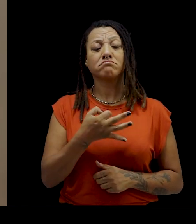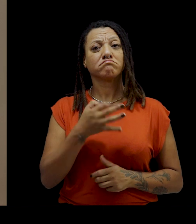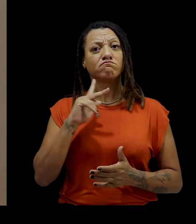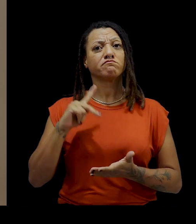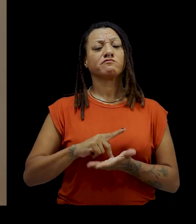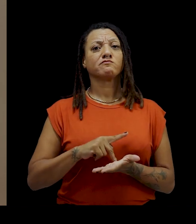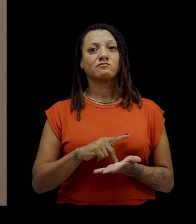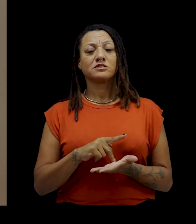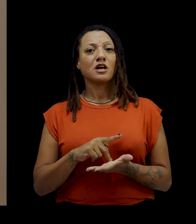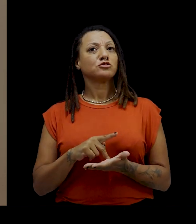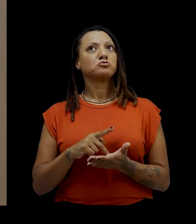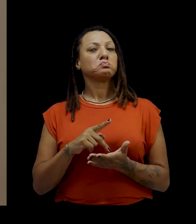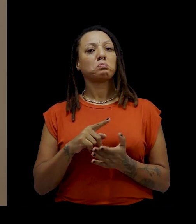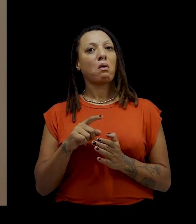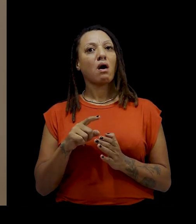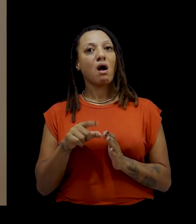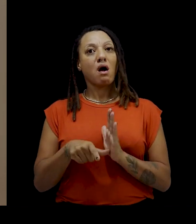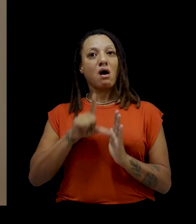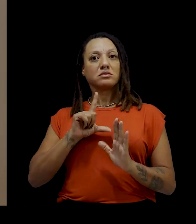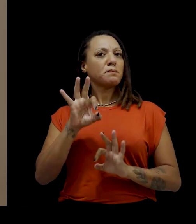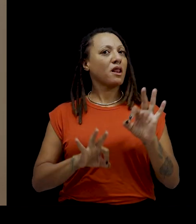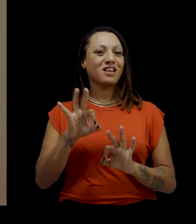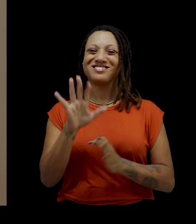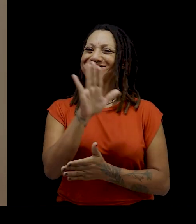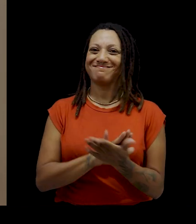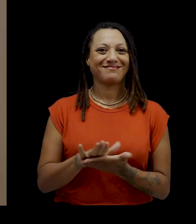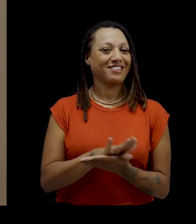totalmente não planejado, assim.